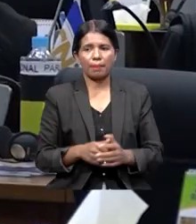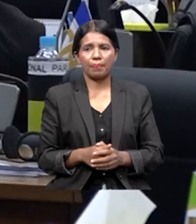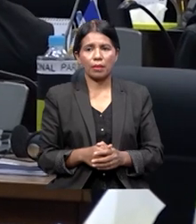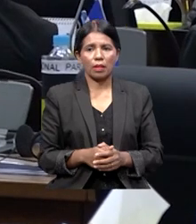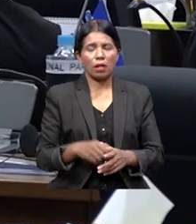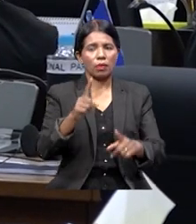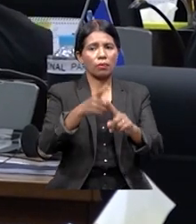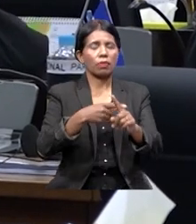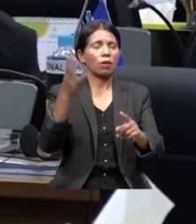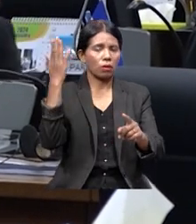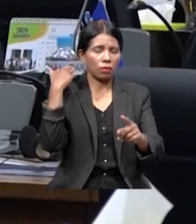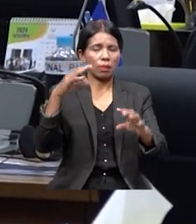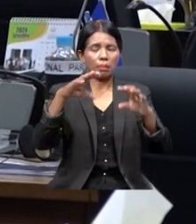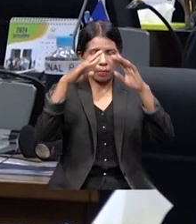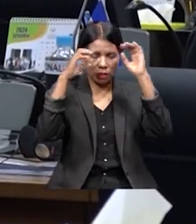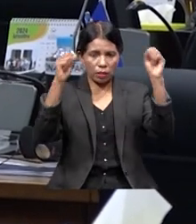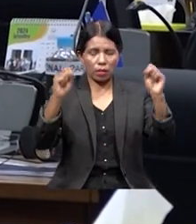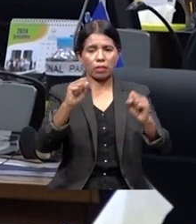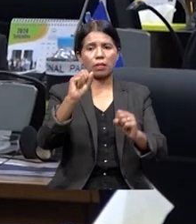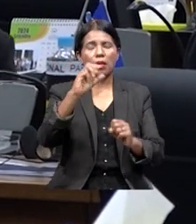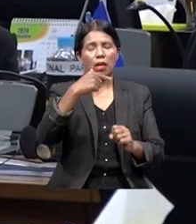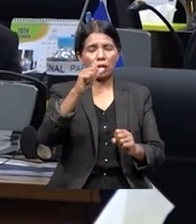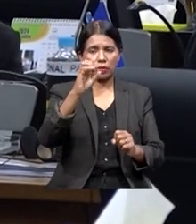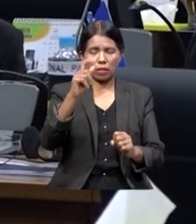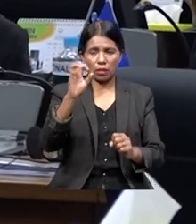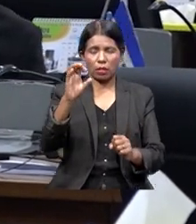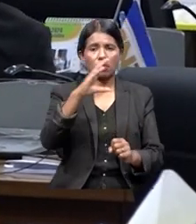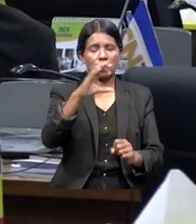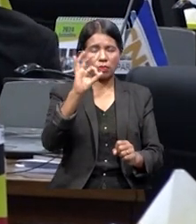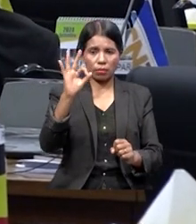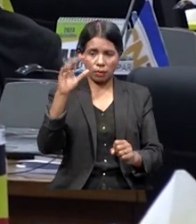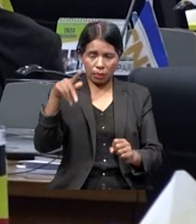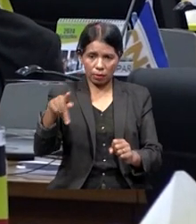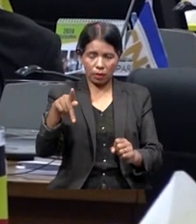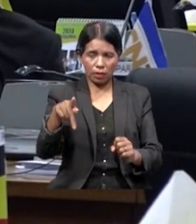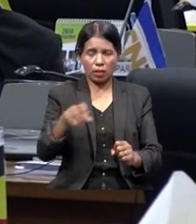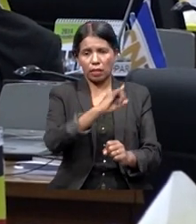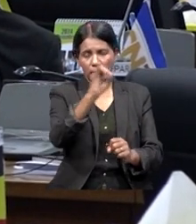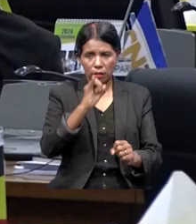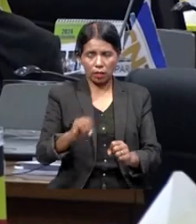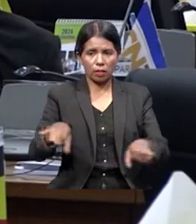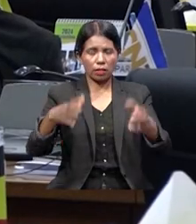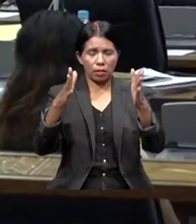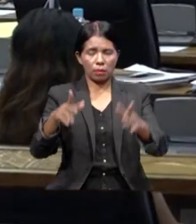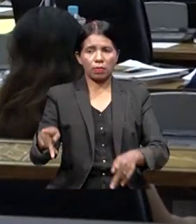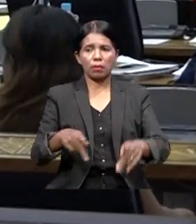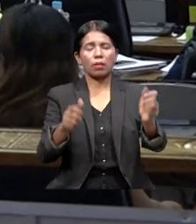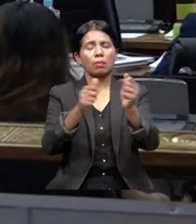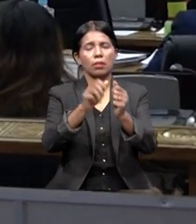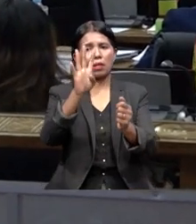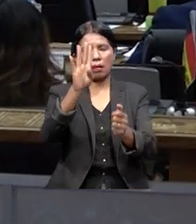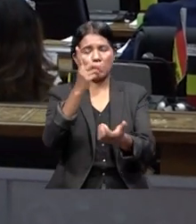Koto, presidente da Comissão Função Pública, Agostinho Letensio de Deus declara, Comissão Função Pública identificou na funcionário público Rihun Hat,